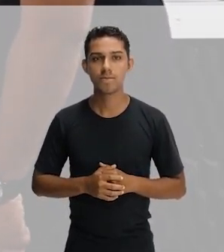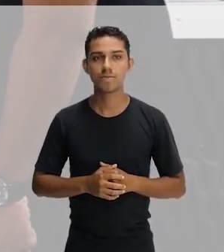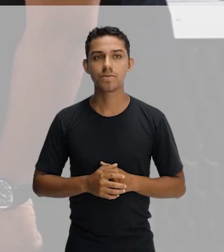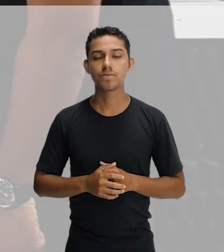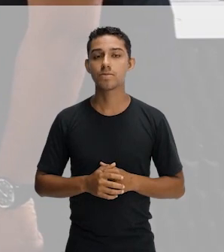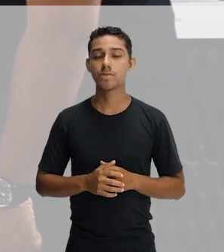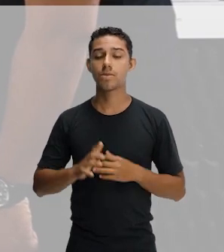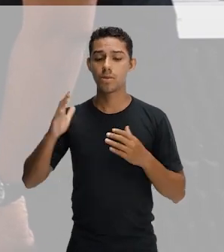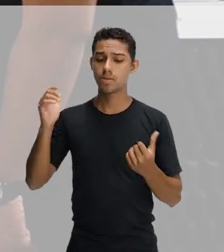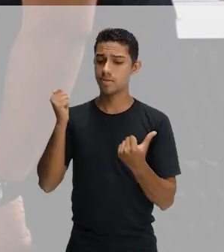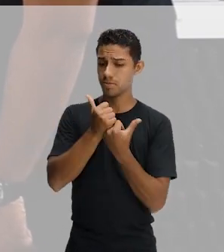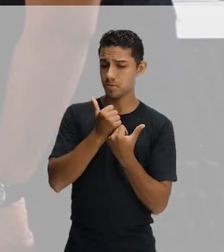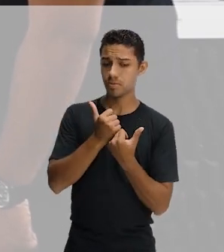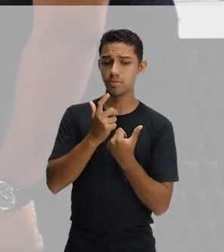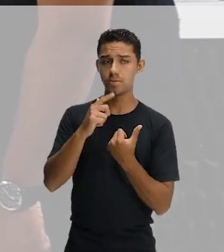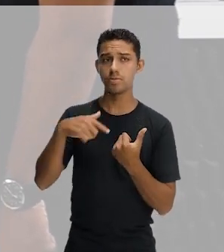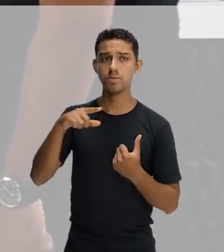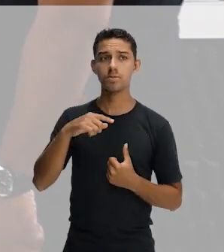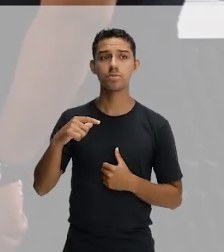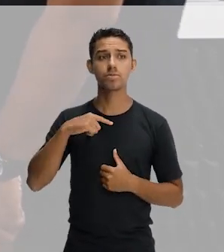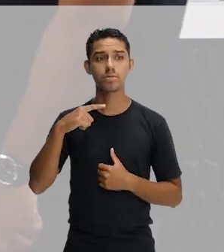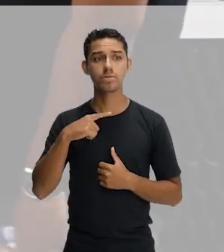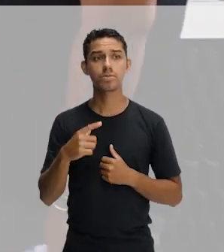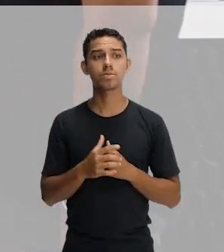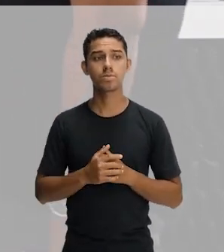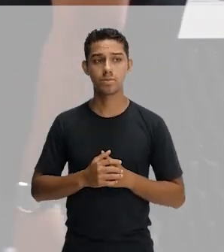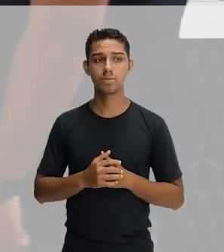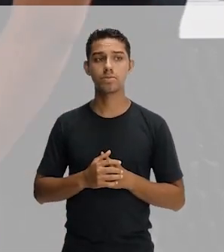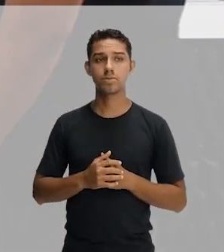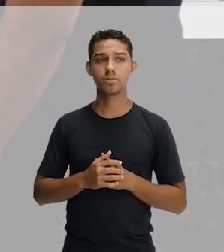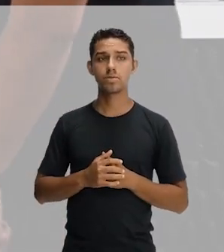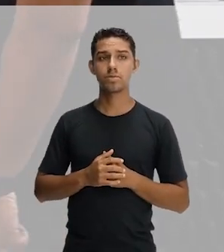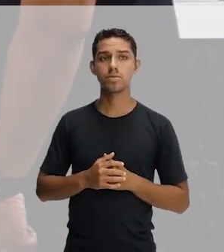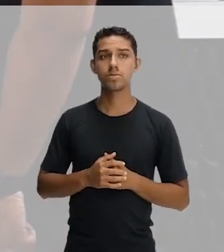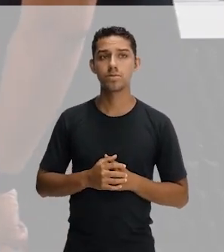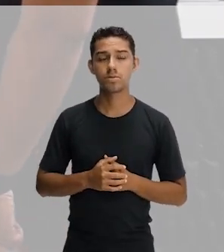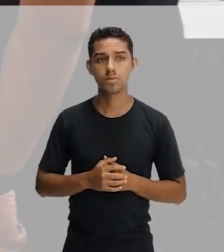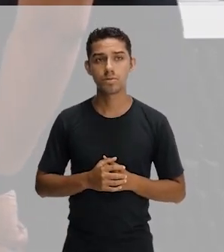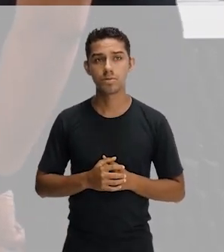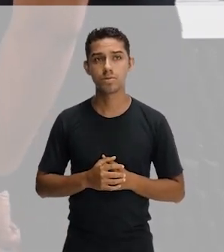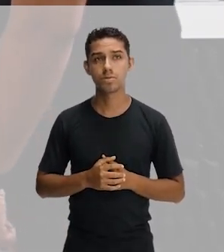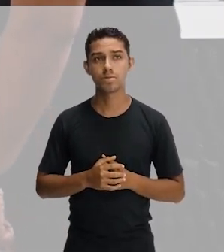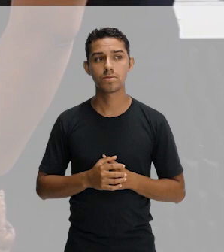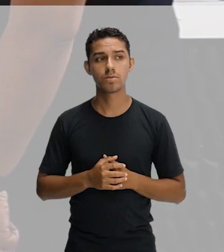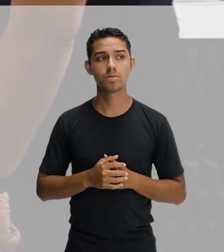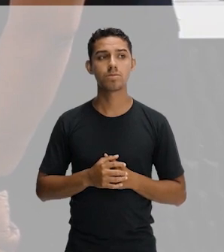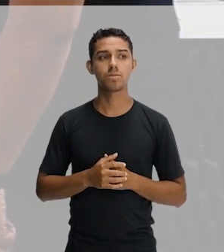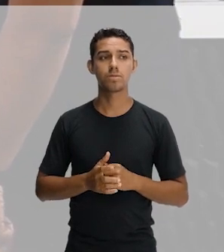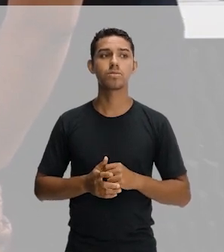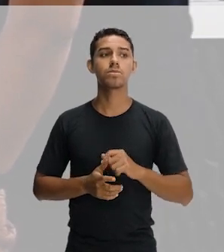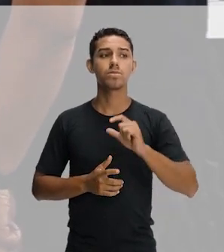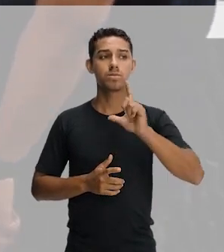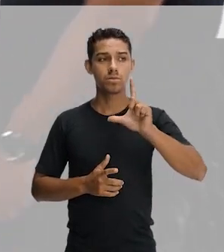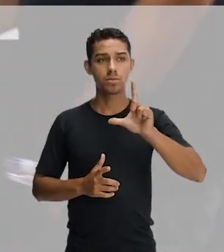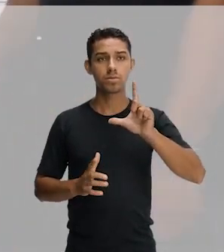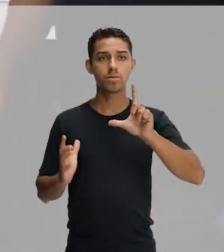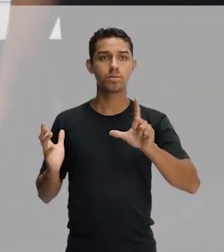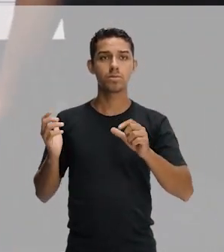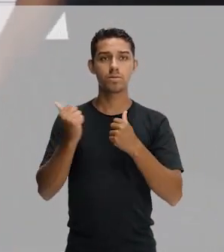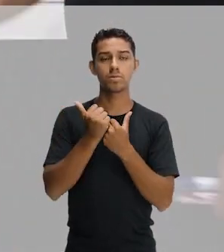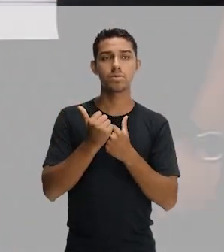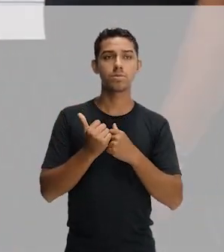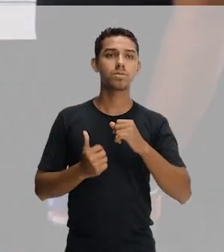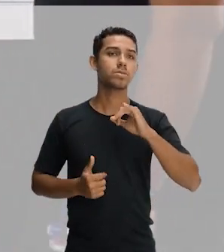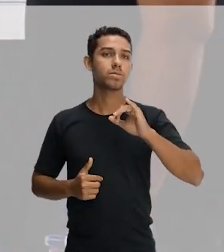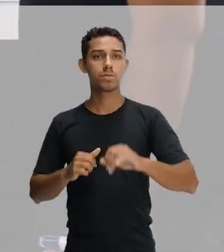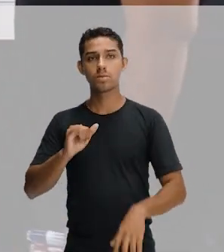Então fazendo a substituição nós vamos ter, ó, o L vai ser igual ao momento de inércia vezes a velocidade